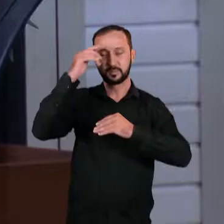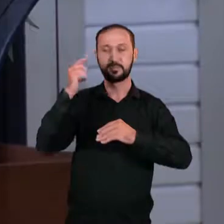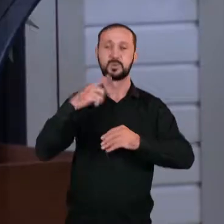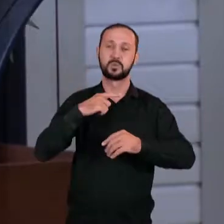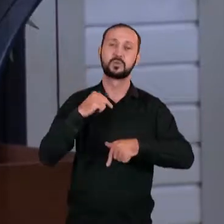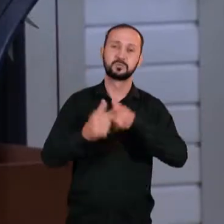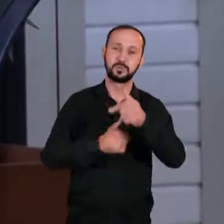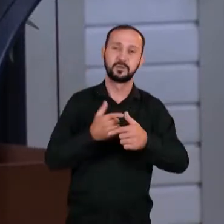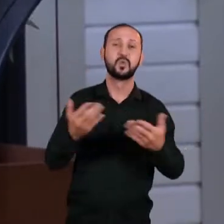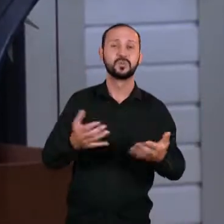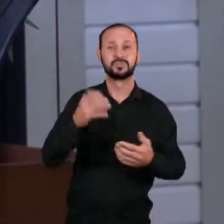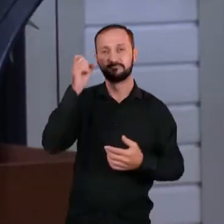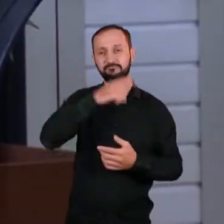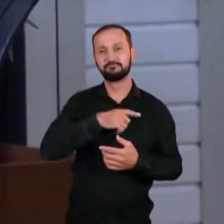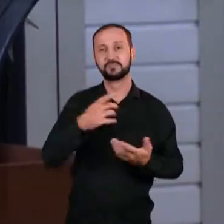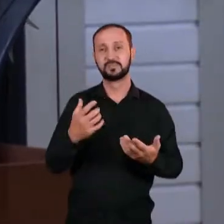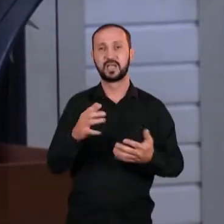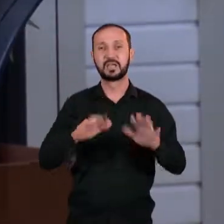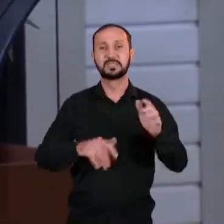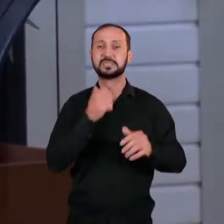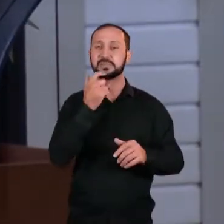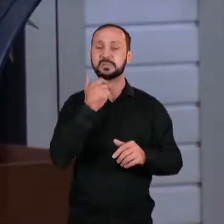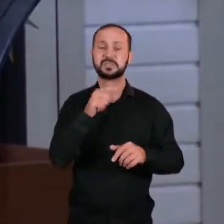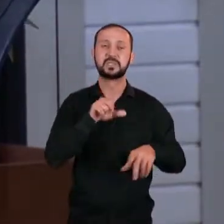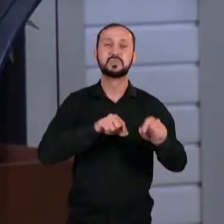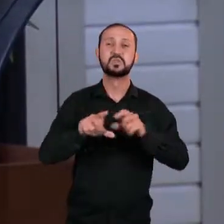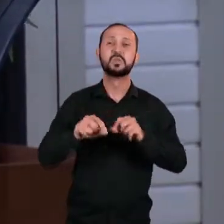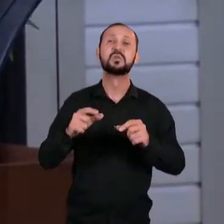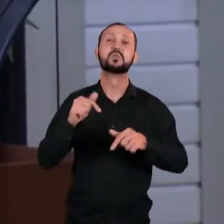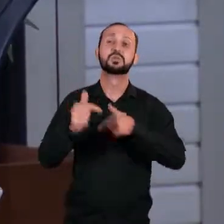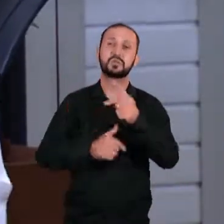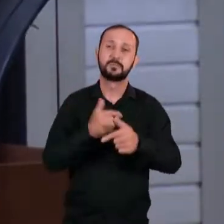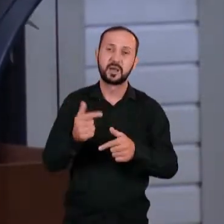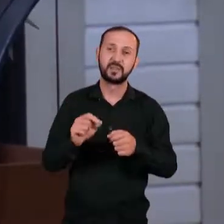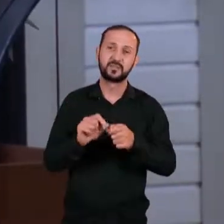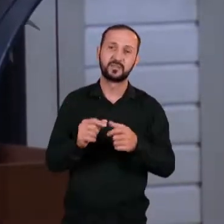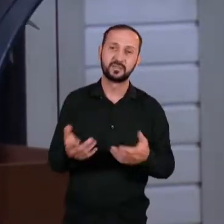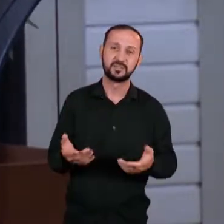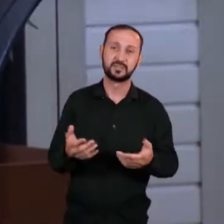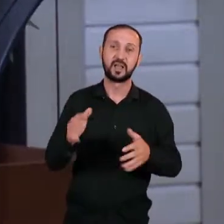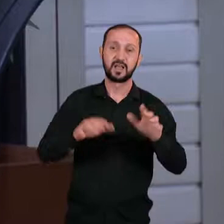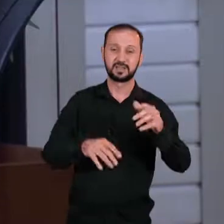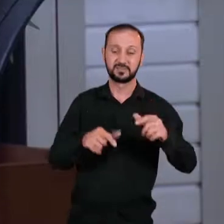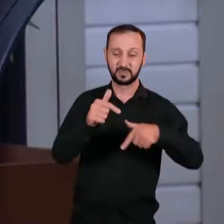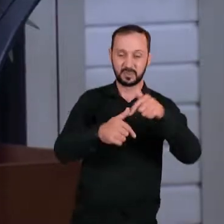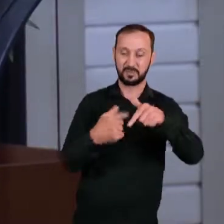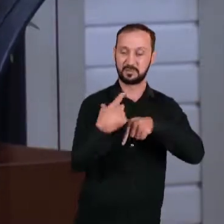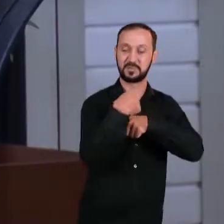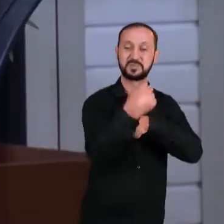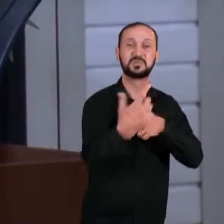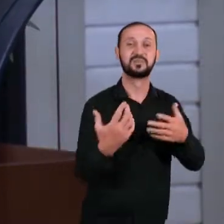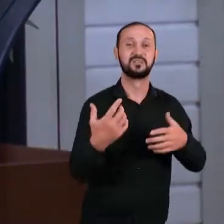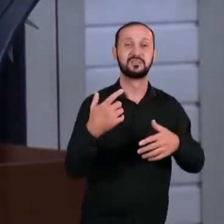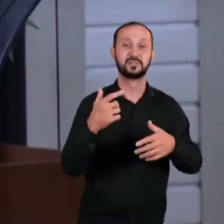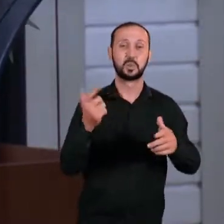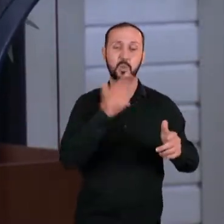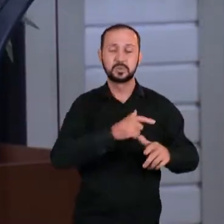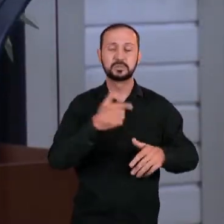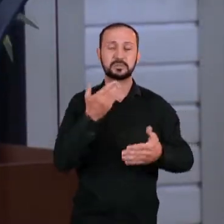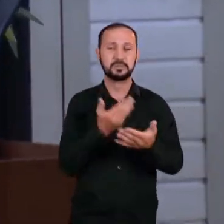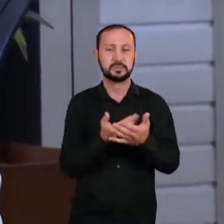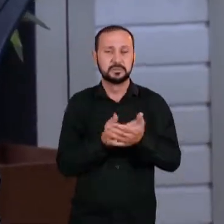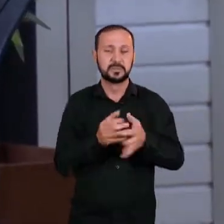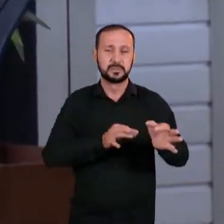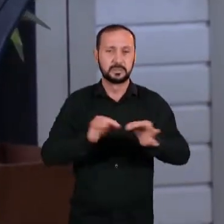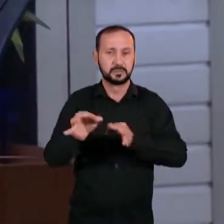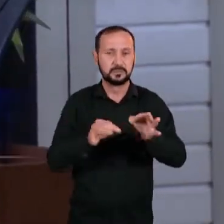dia é difícil, nem todos conseguem escolher o trabalho que vai executar. Muitas vezes o trabalho que escolhe. Então, quando a gente consegue se capacitar melhor, a gente tem um nível